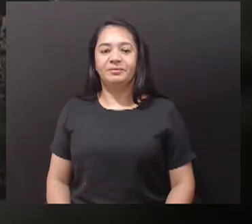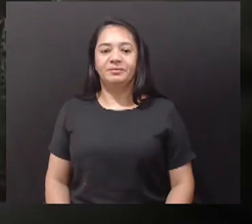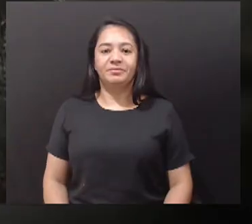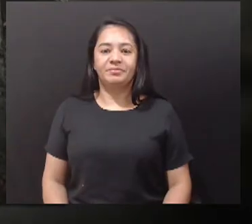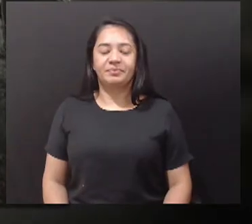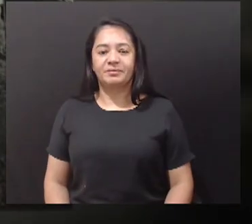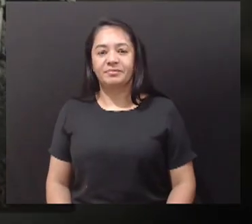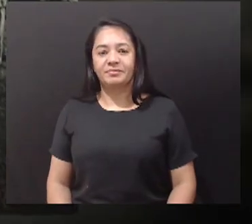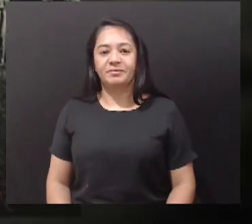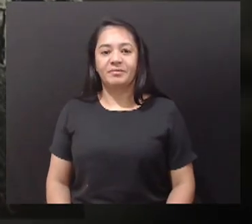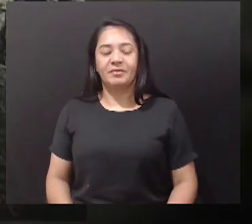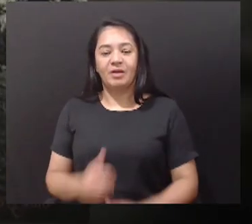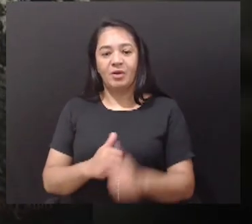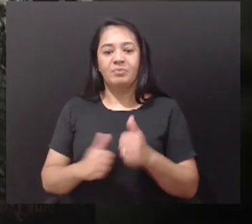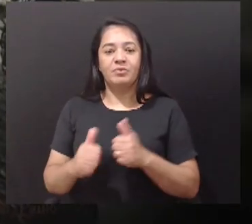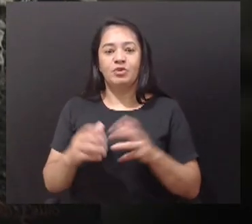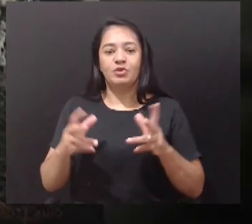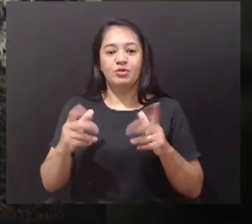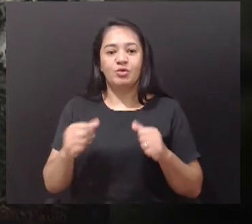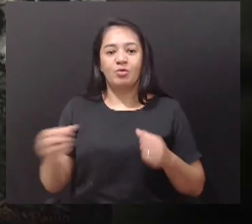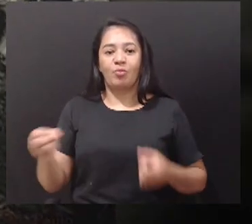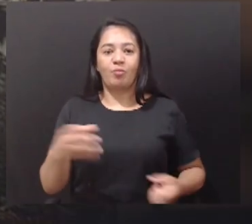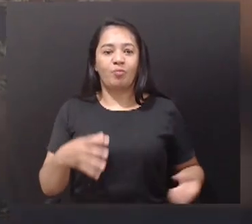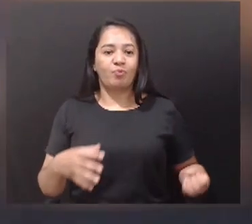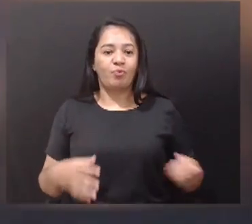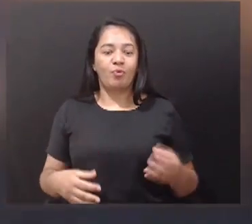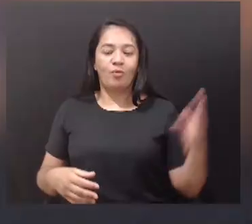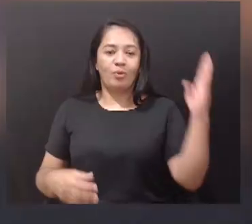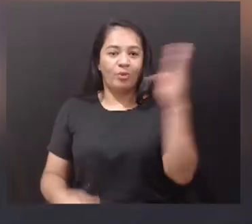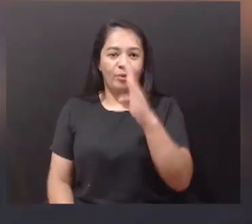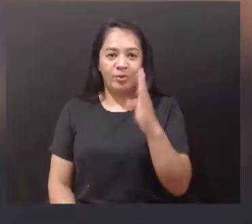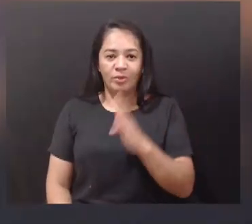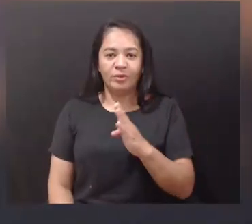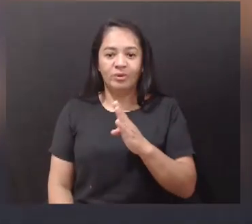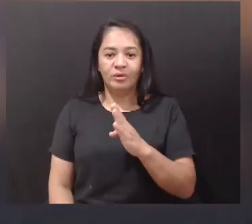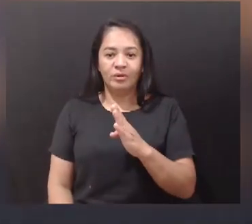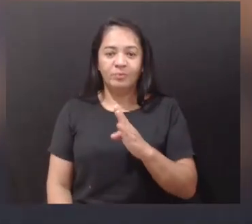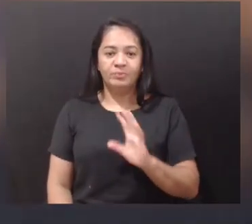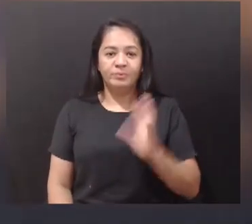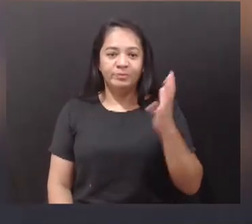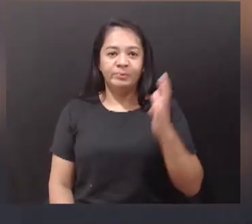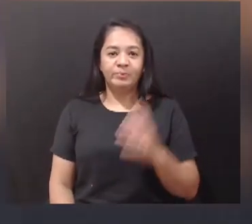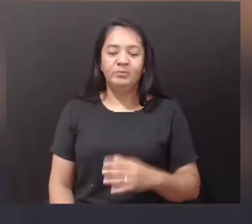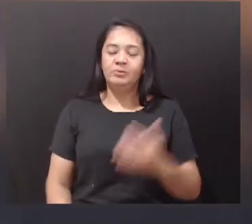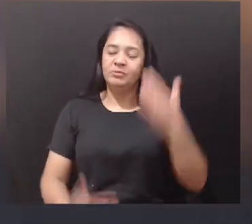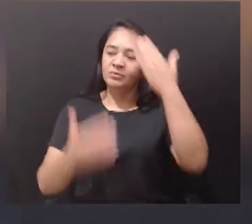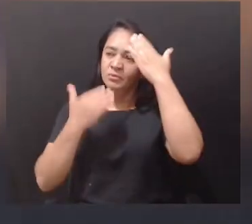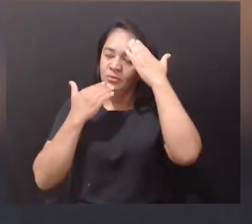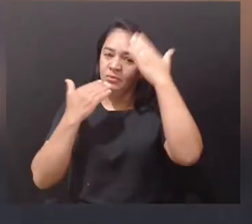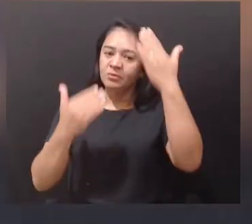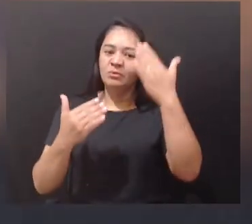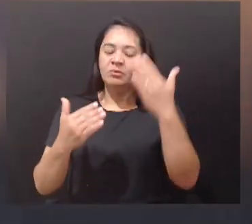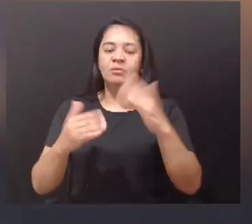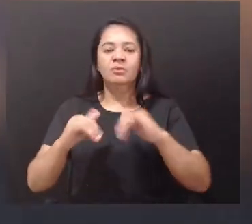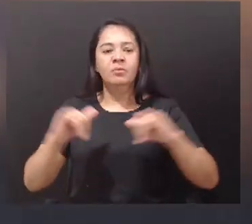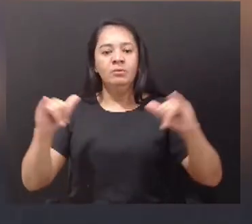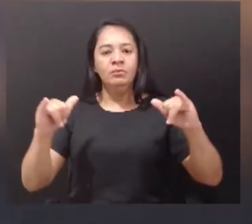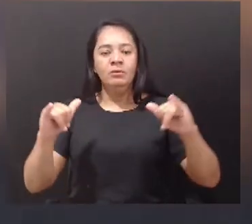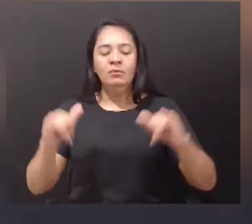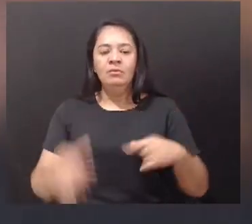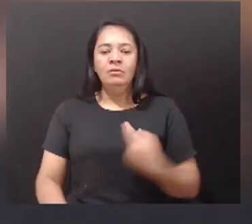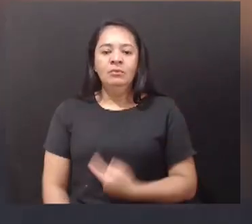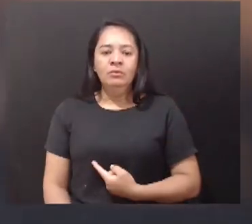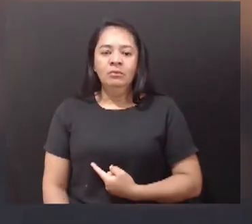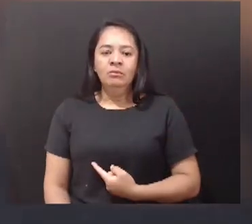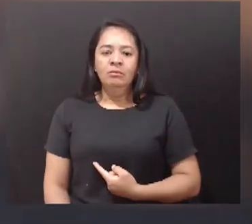precursor de tantas inovações que o Brasil teve. Então, quero agradecer, dizer que, para nós,